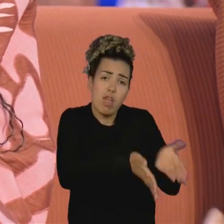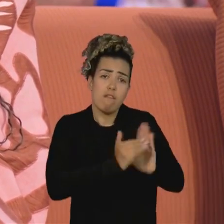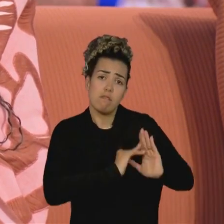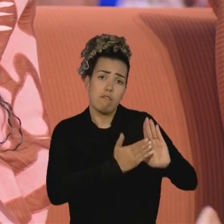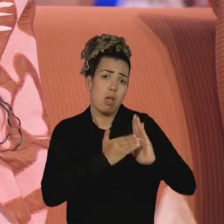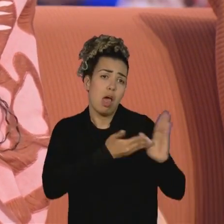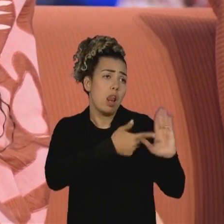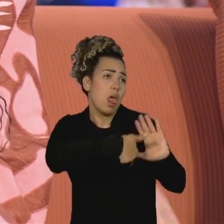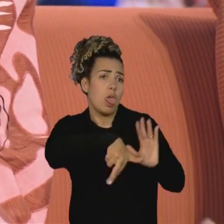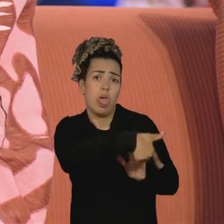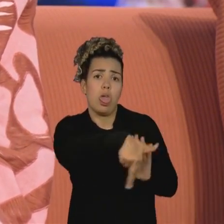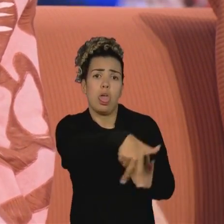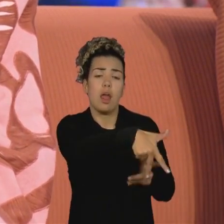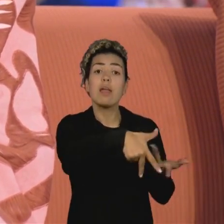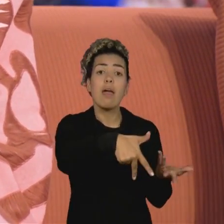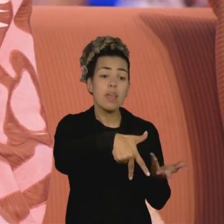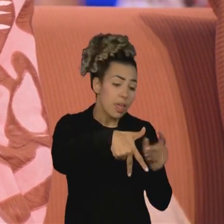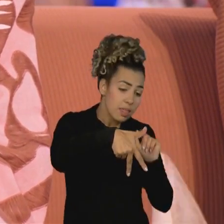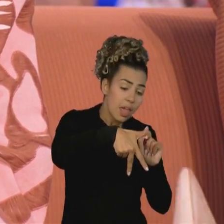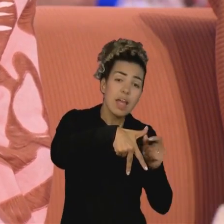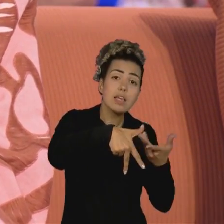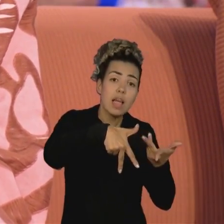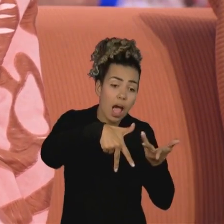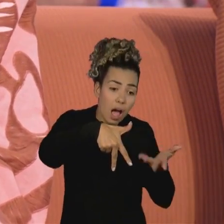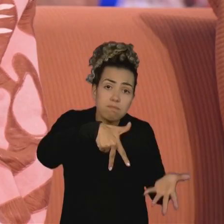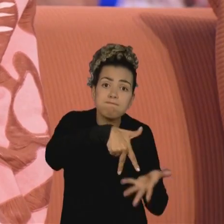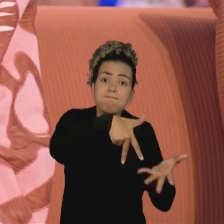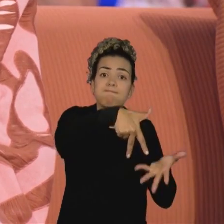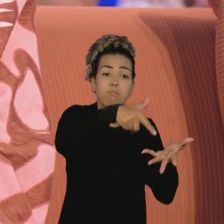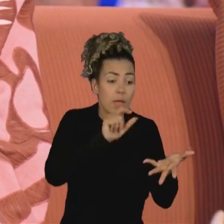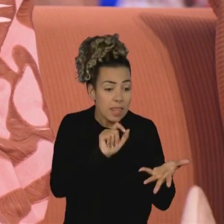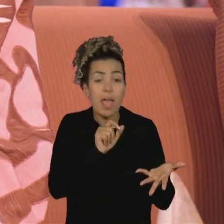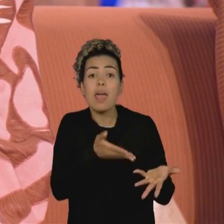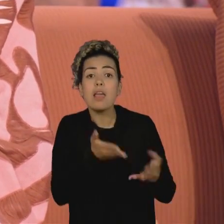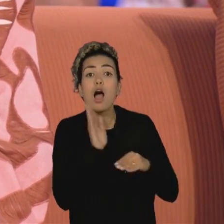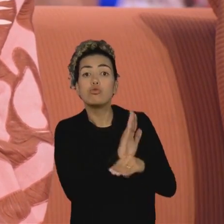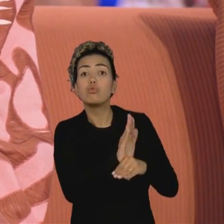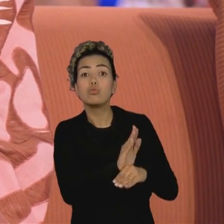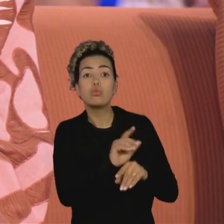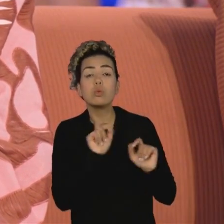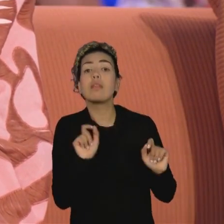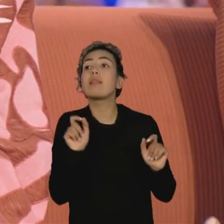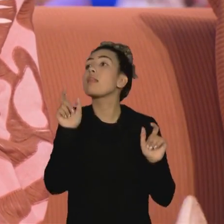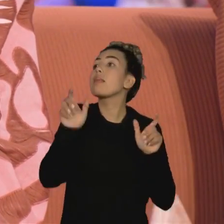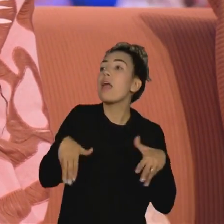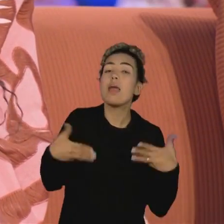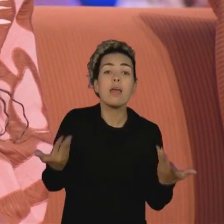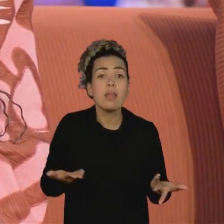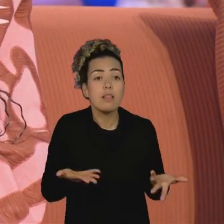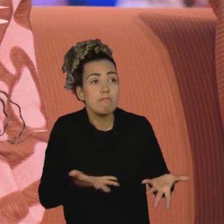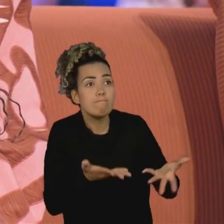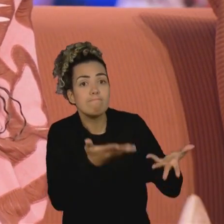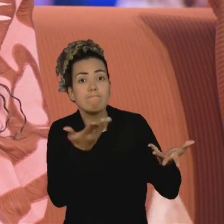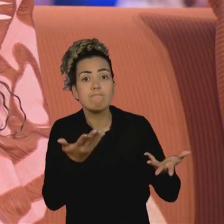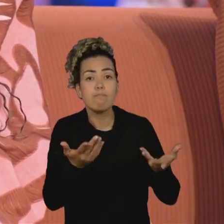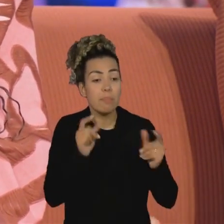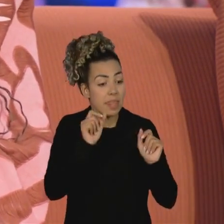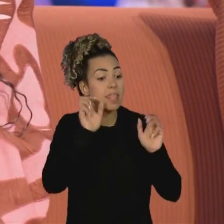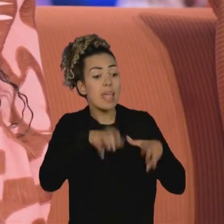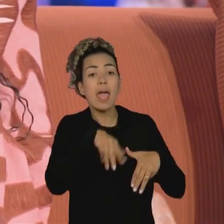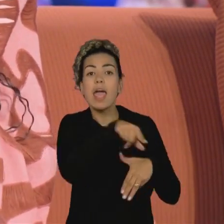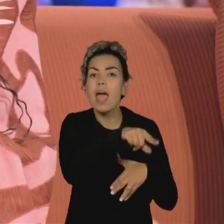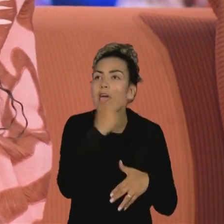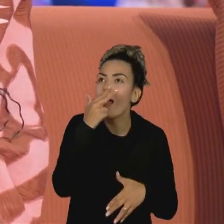favela? Em quem essas crianças estão se inspirando, né? Então, muitas das vezes,